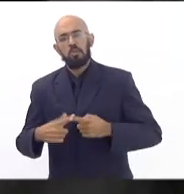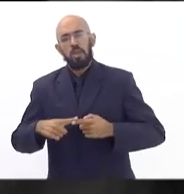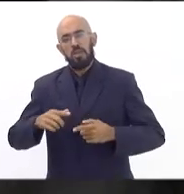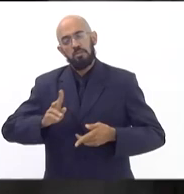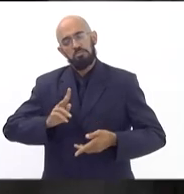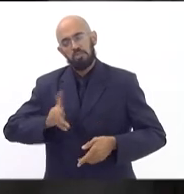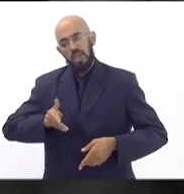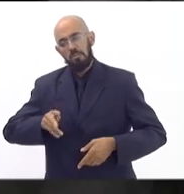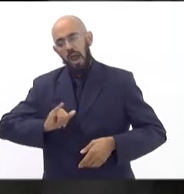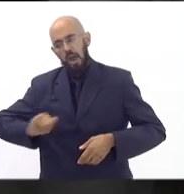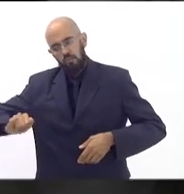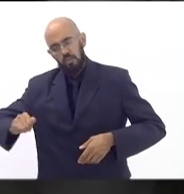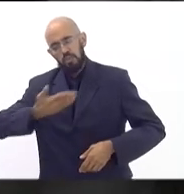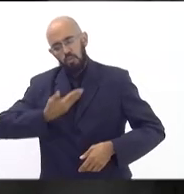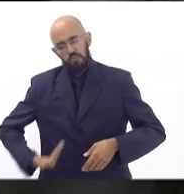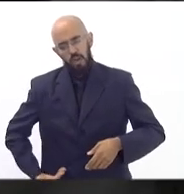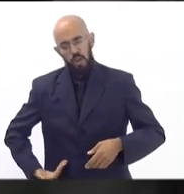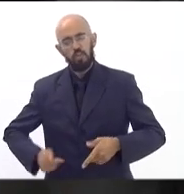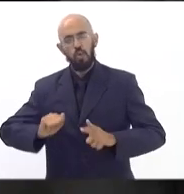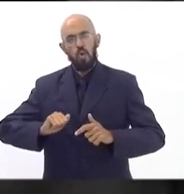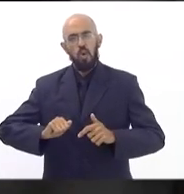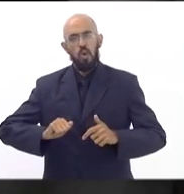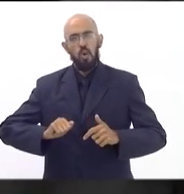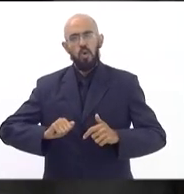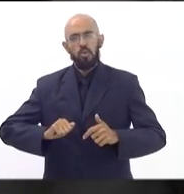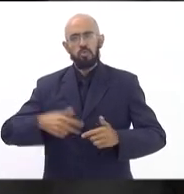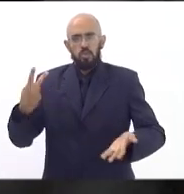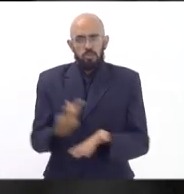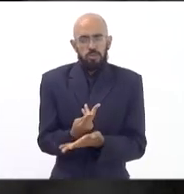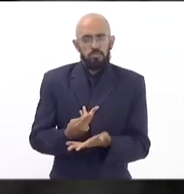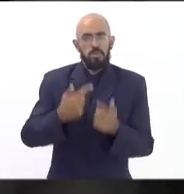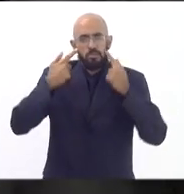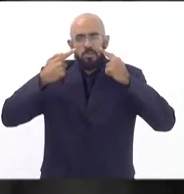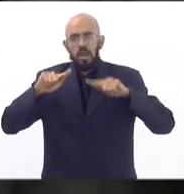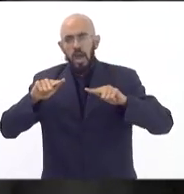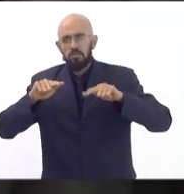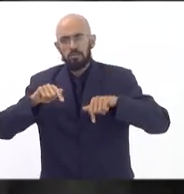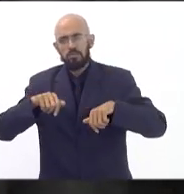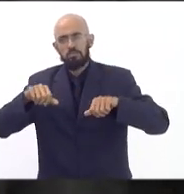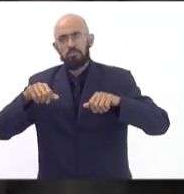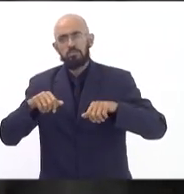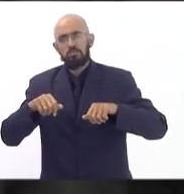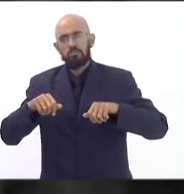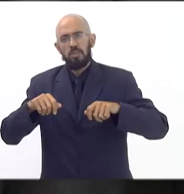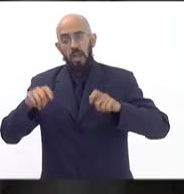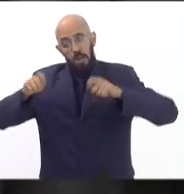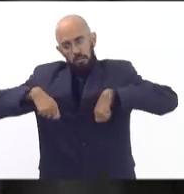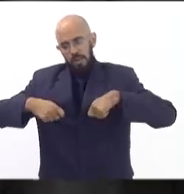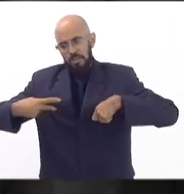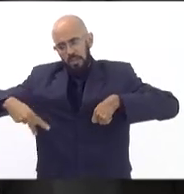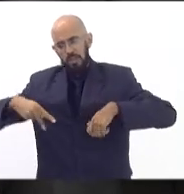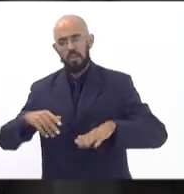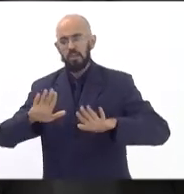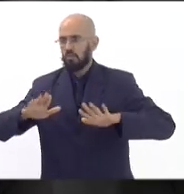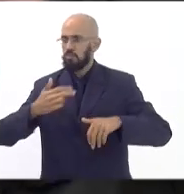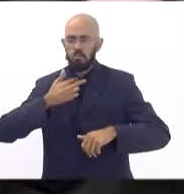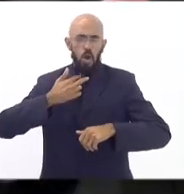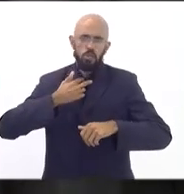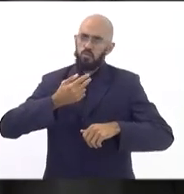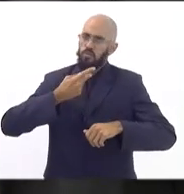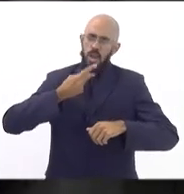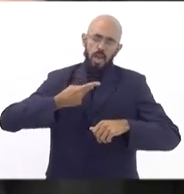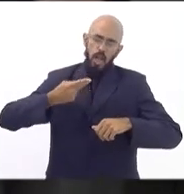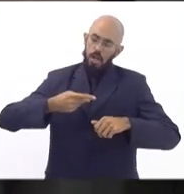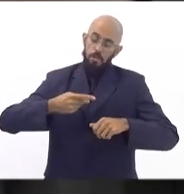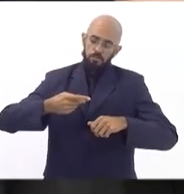relata ao Governador as fatos mais graves na área de sua competência né então não posso responder